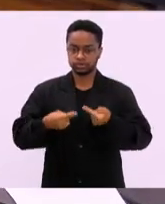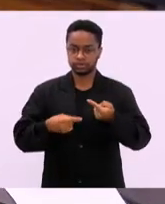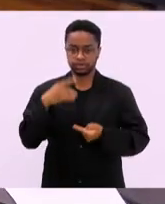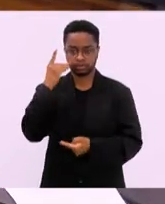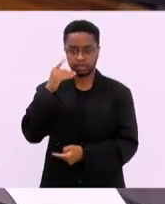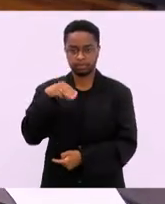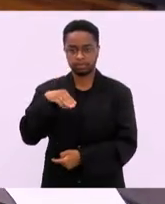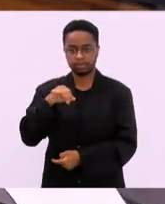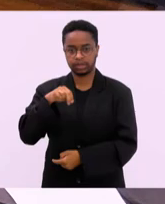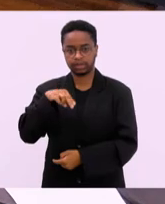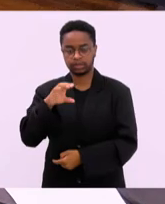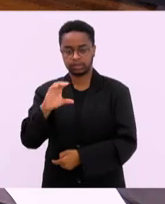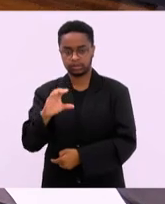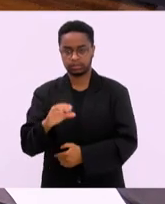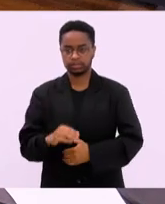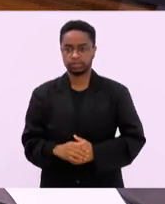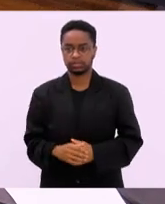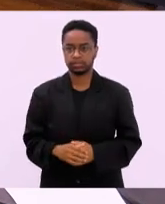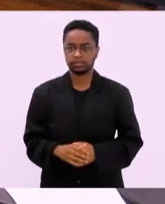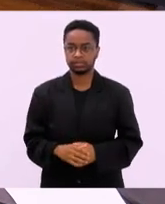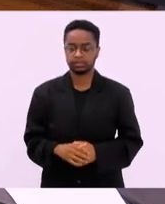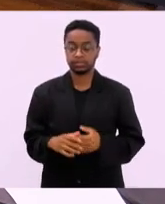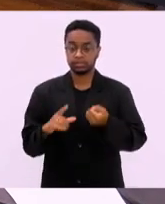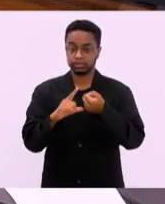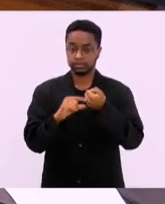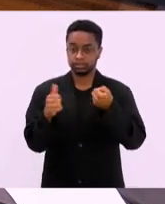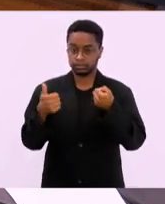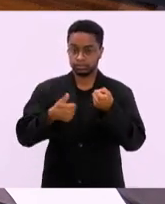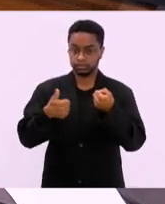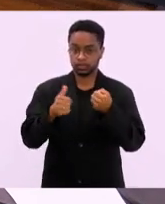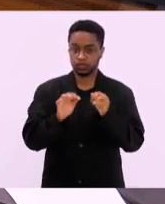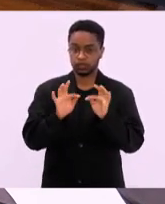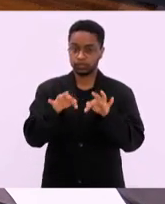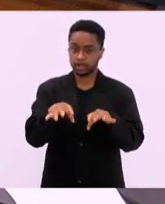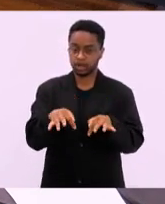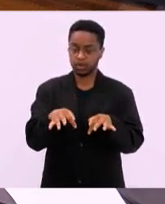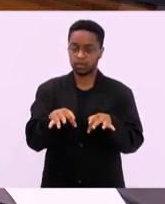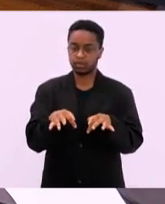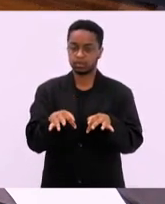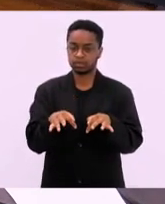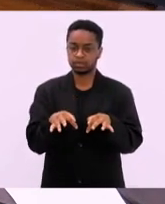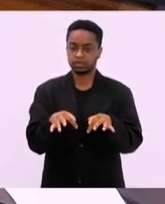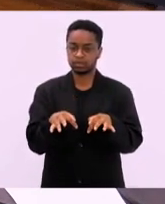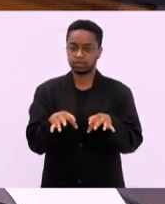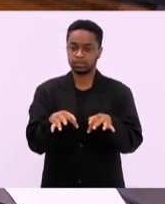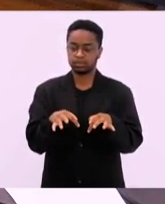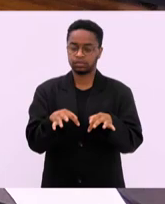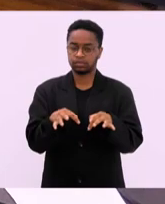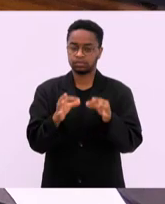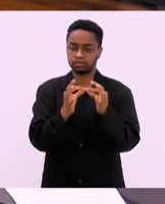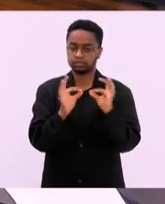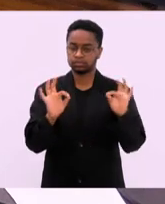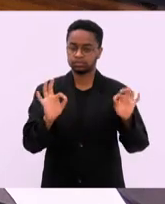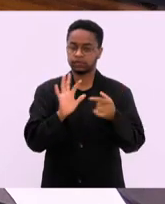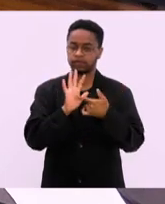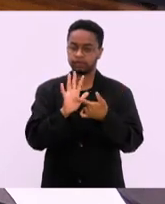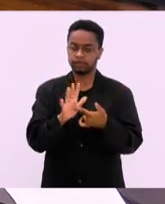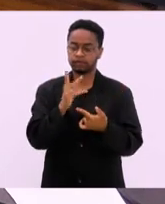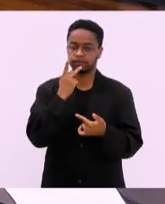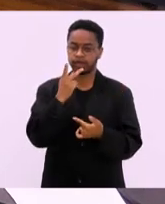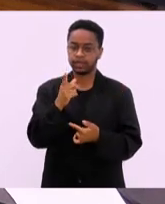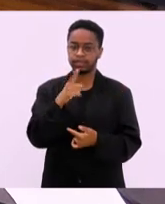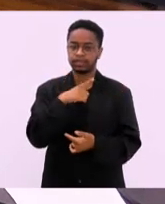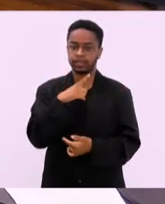Mink. Presidente, o artigo 1º, no finzinho dele... 22. Diz que vai ter financiamento